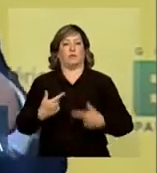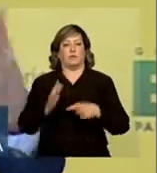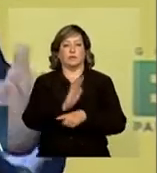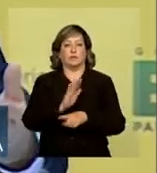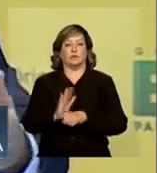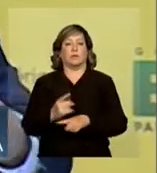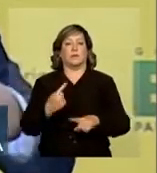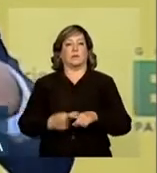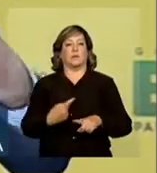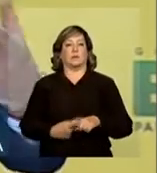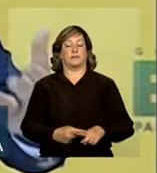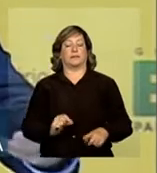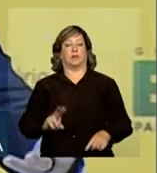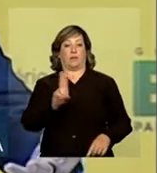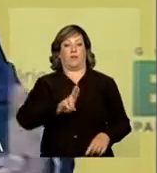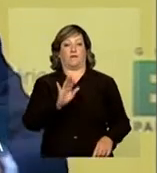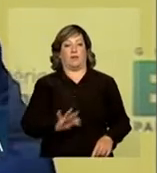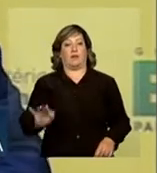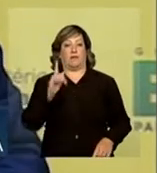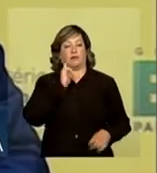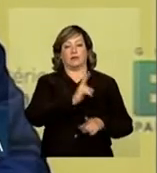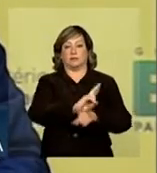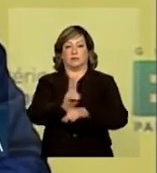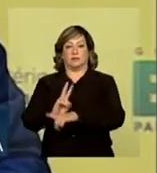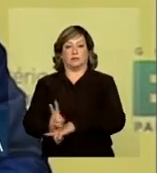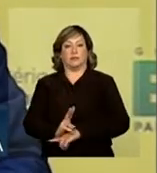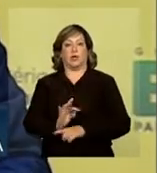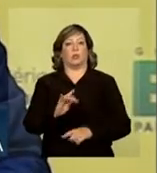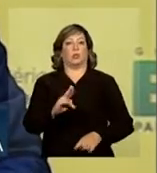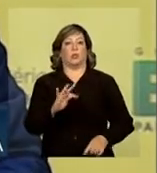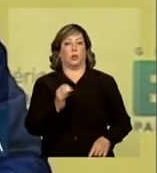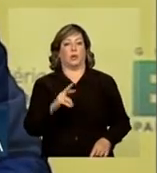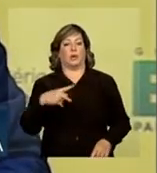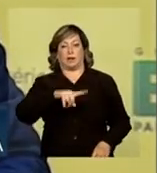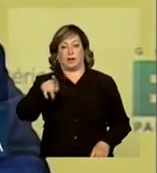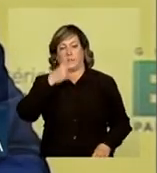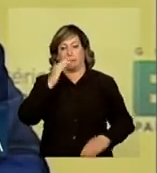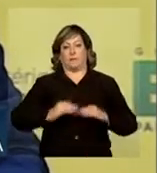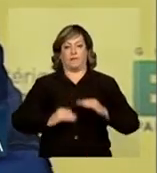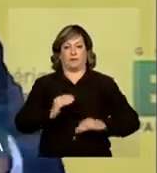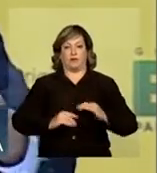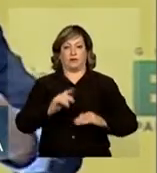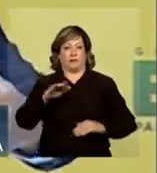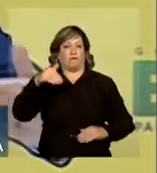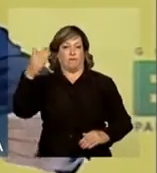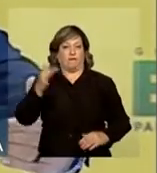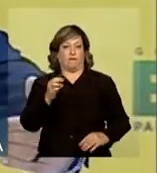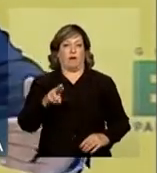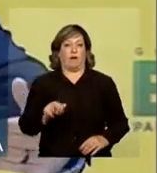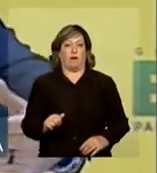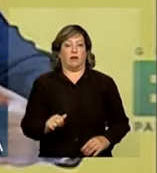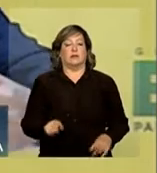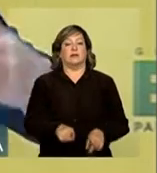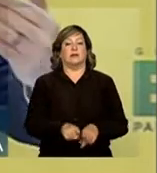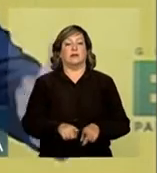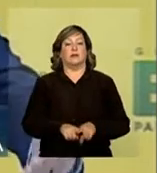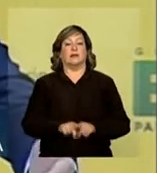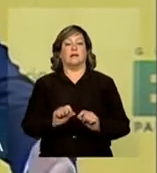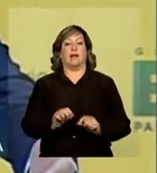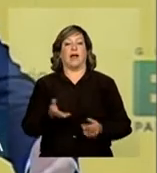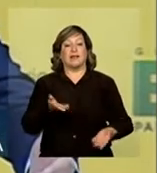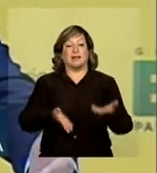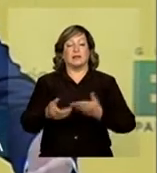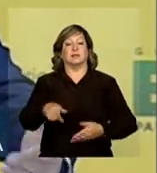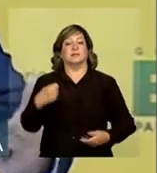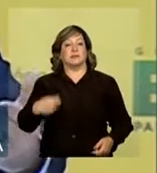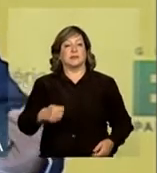federais fazem a supervisão EA tutoria desses profissionais e para poder aumentar a atenção primária no